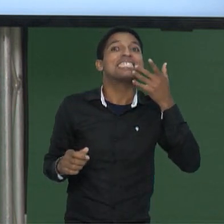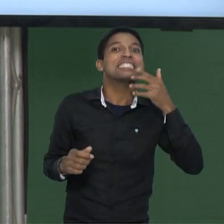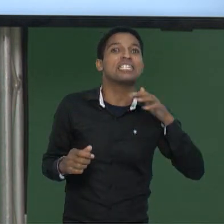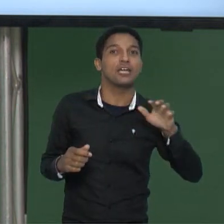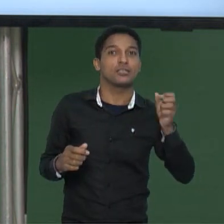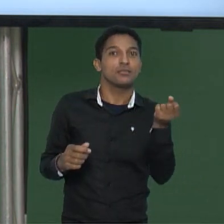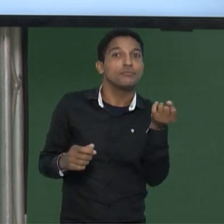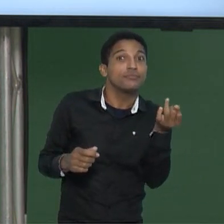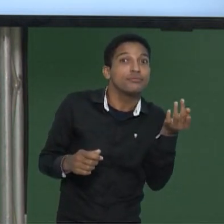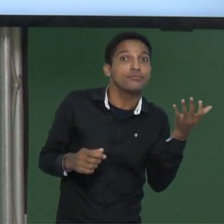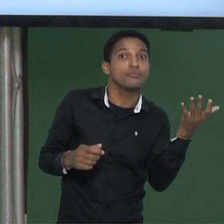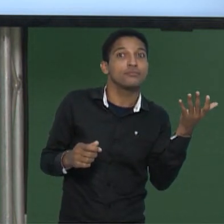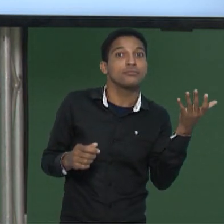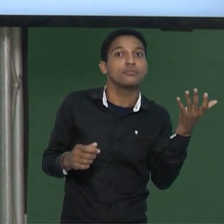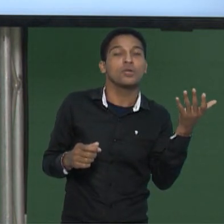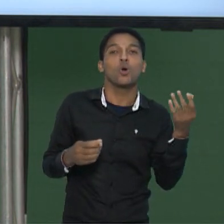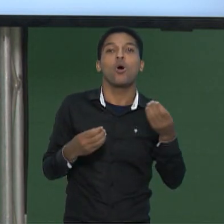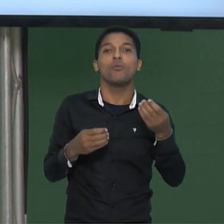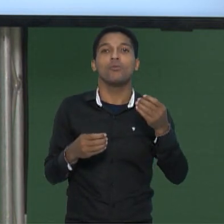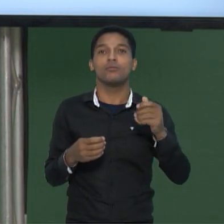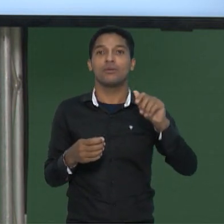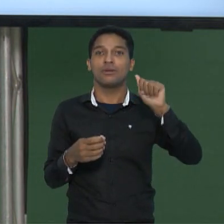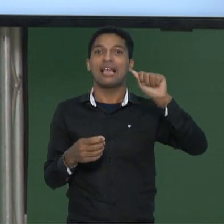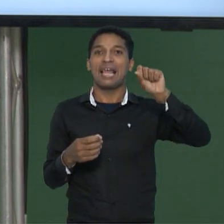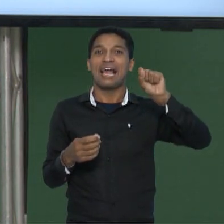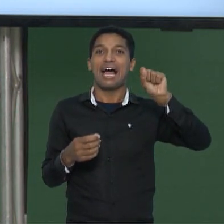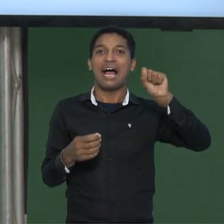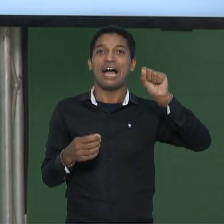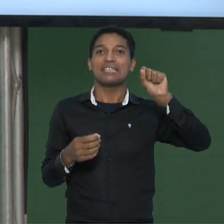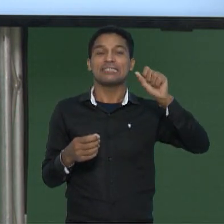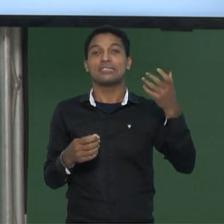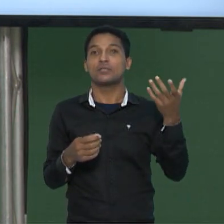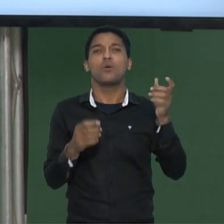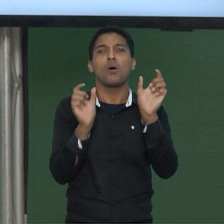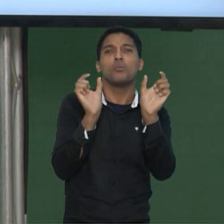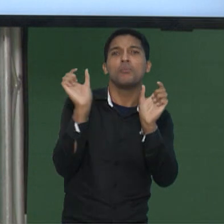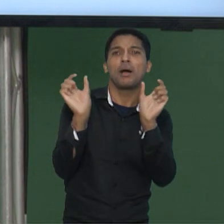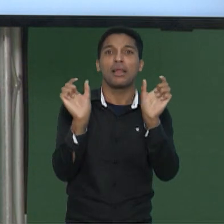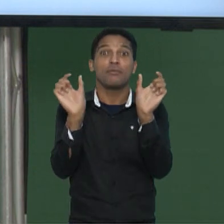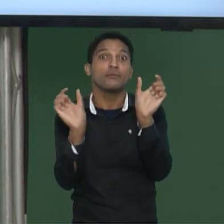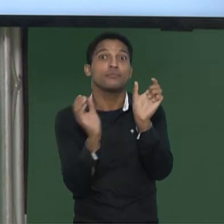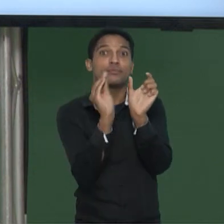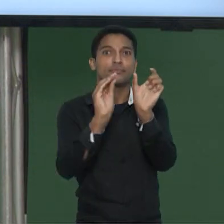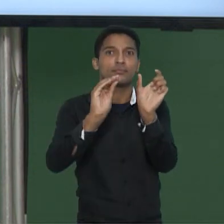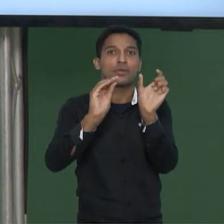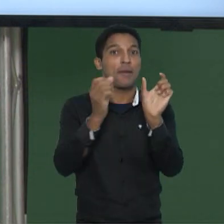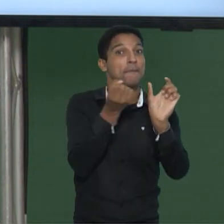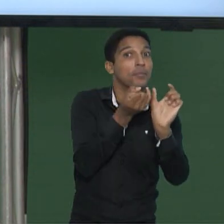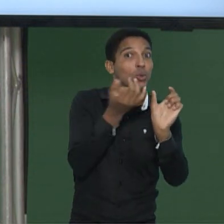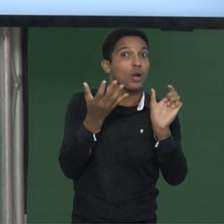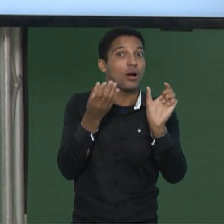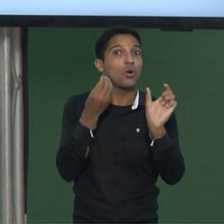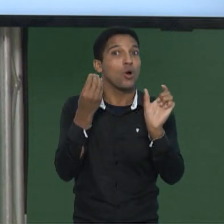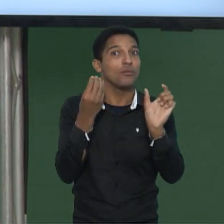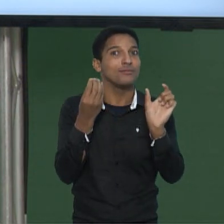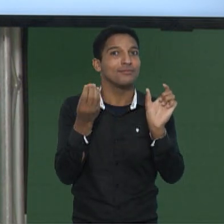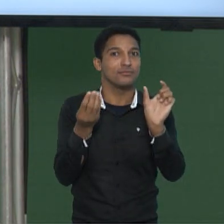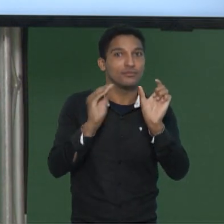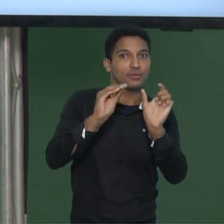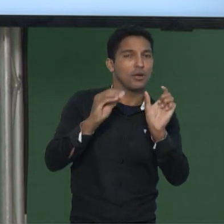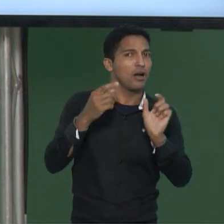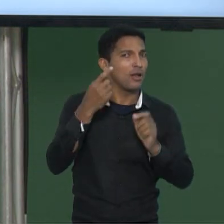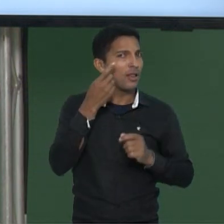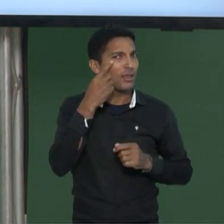Qual das duas opções? Children or child? Pensa, lembra do título da nossa